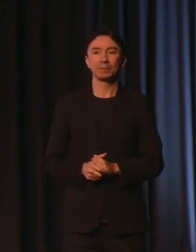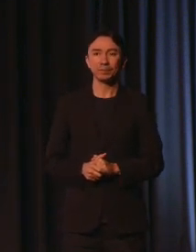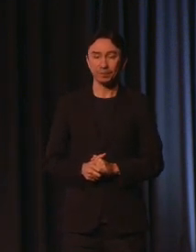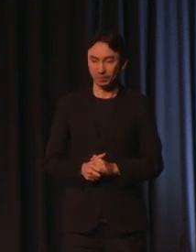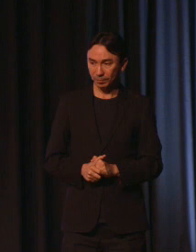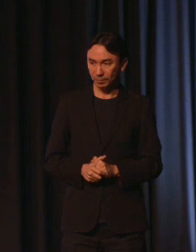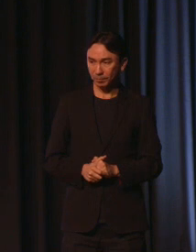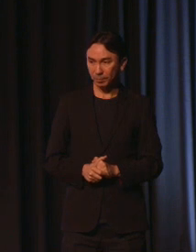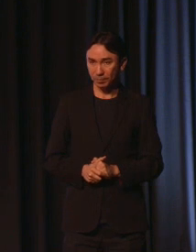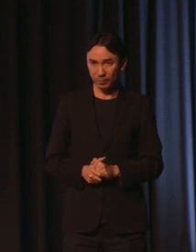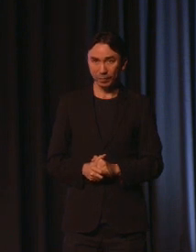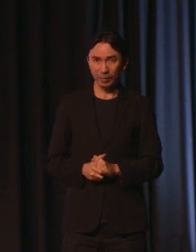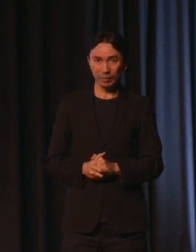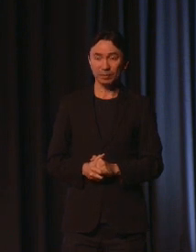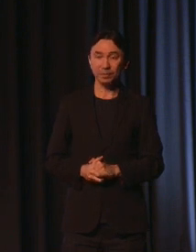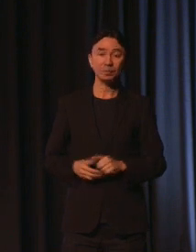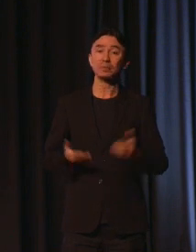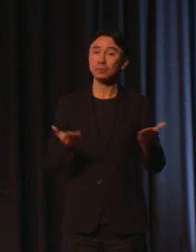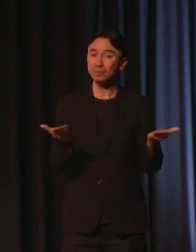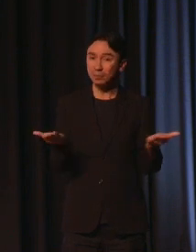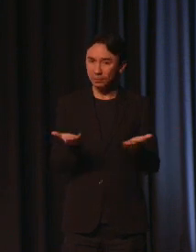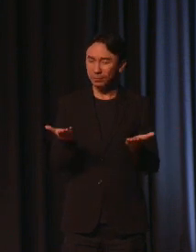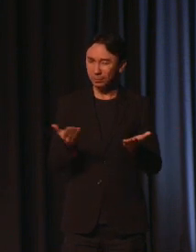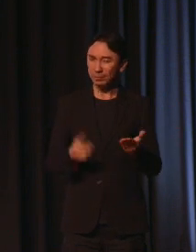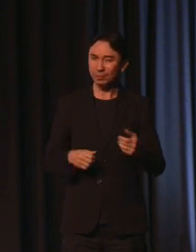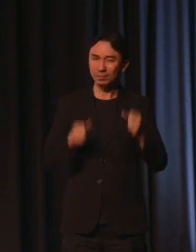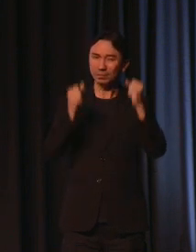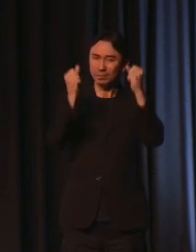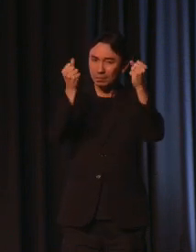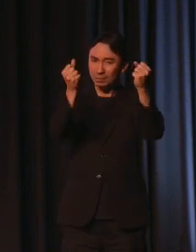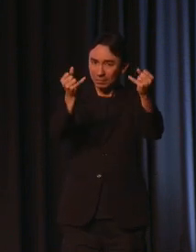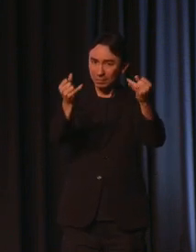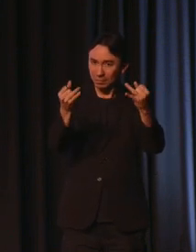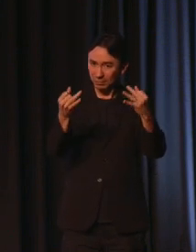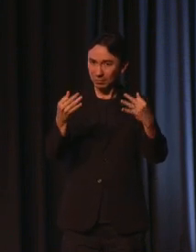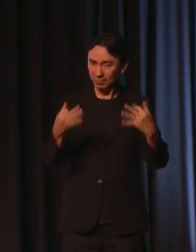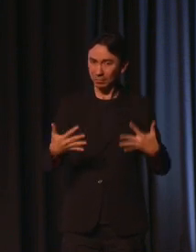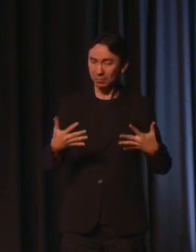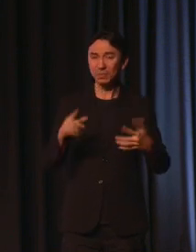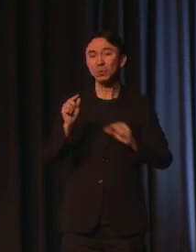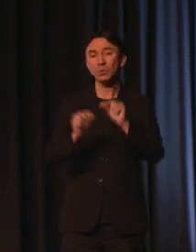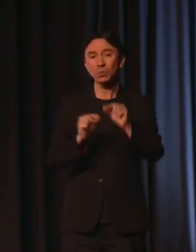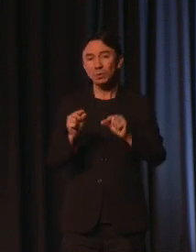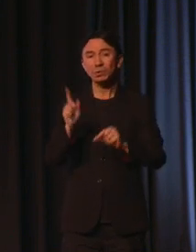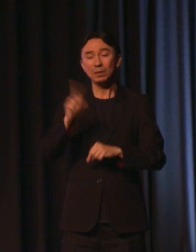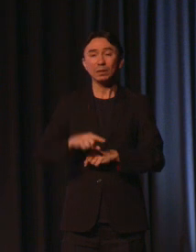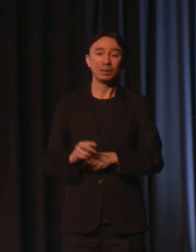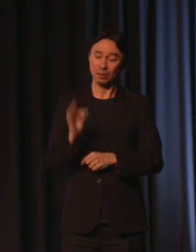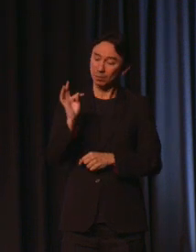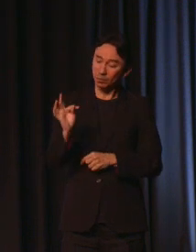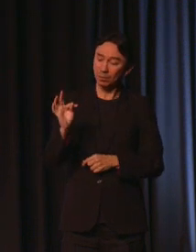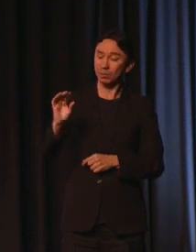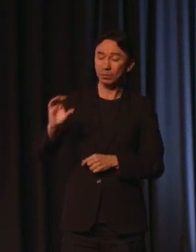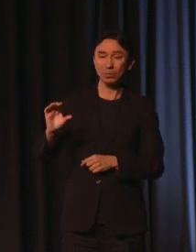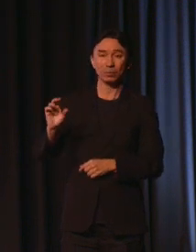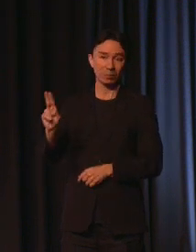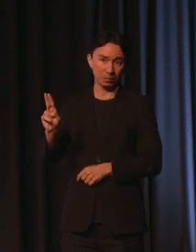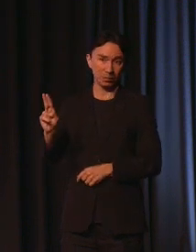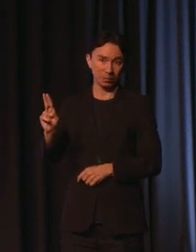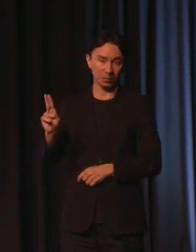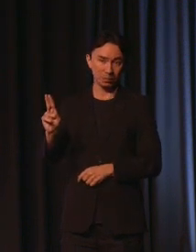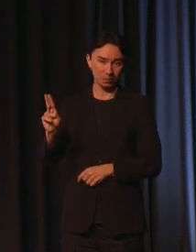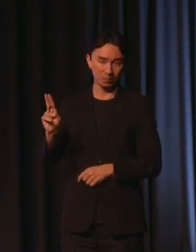Aqui nós vamos falar um pouquinho sobre o Tribunal de Contas da União, que é um ente aí que nos trouxe